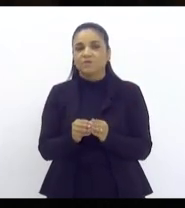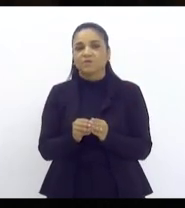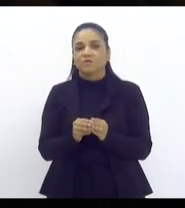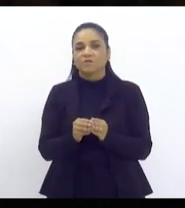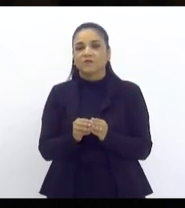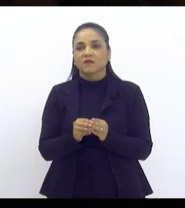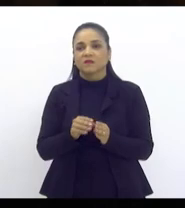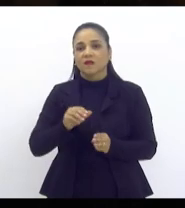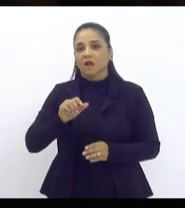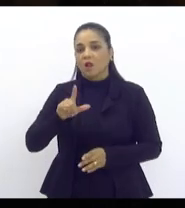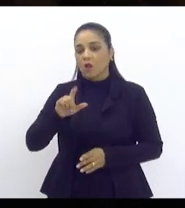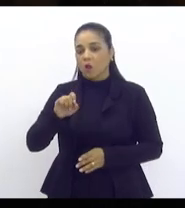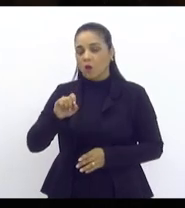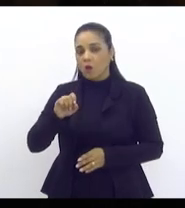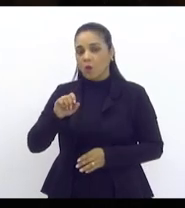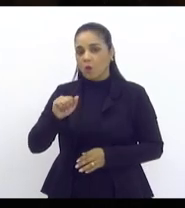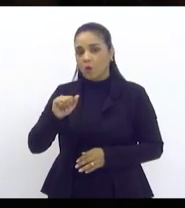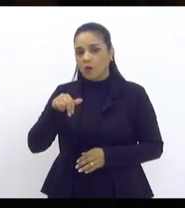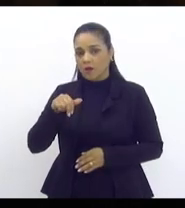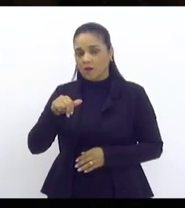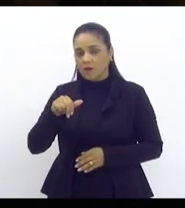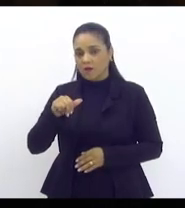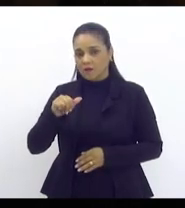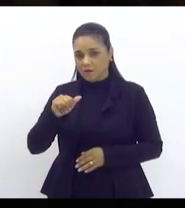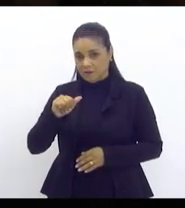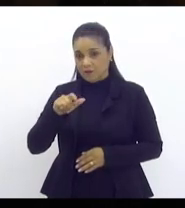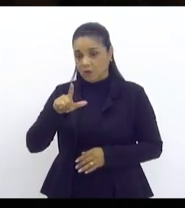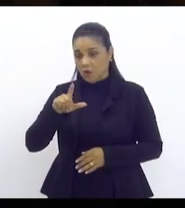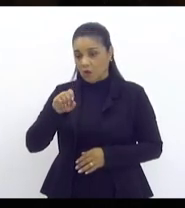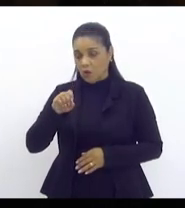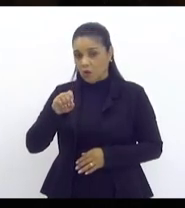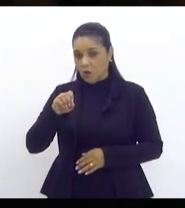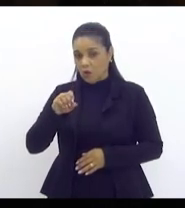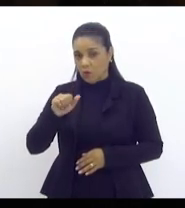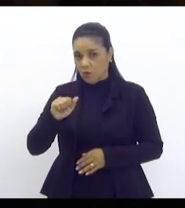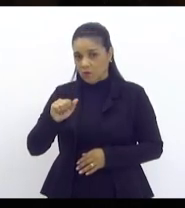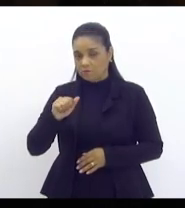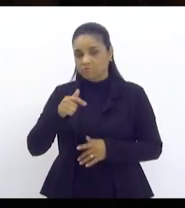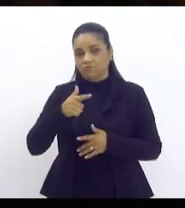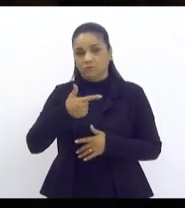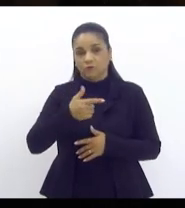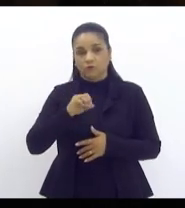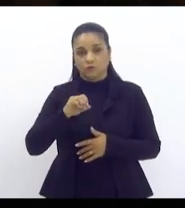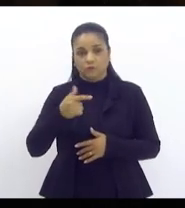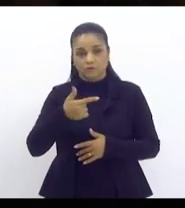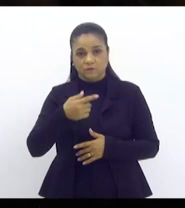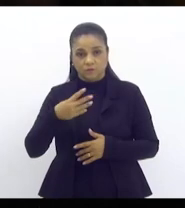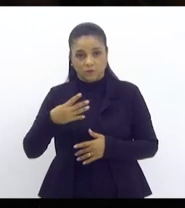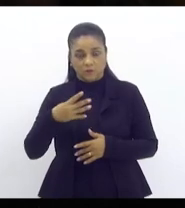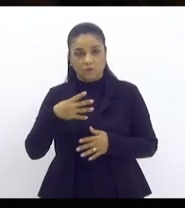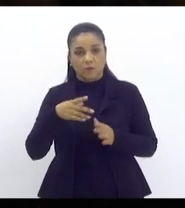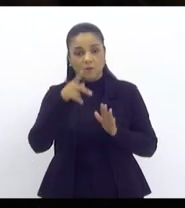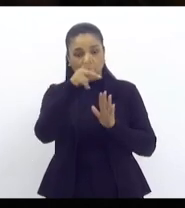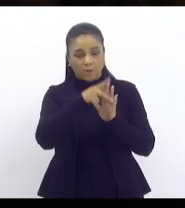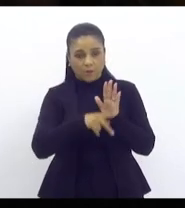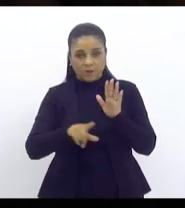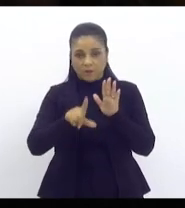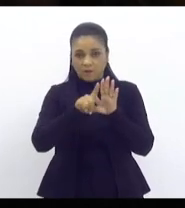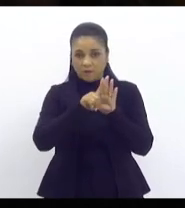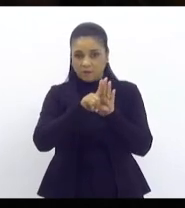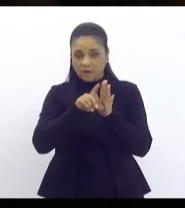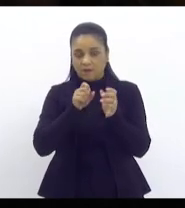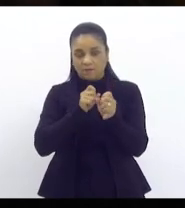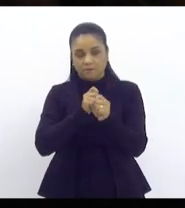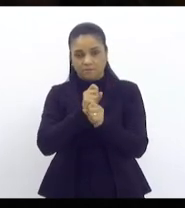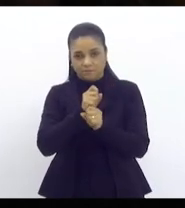da LOA para 2024, da PILOA para 2024, Projeto de Lei do Orçamento Anual.